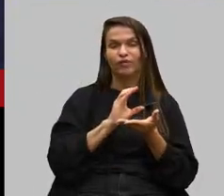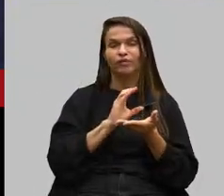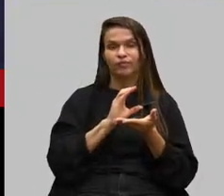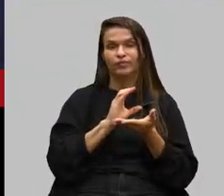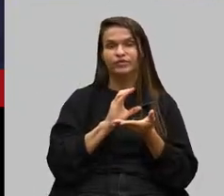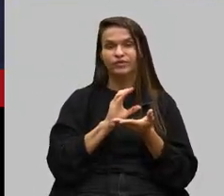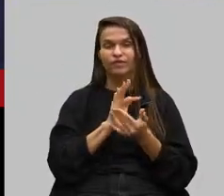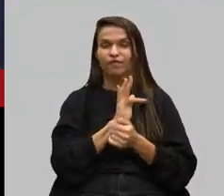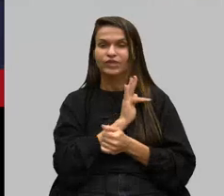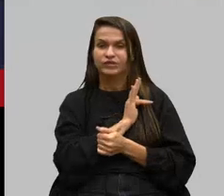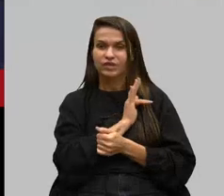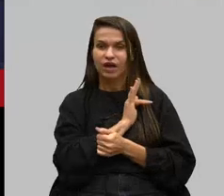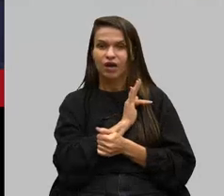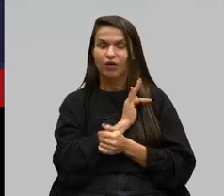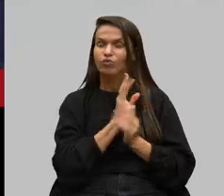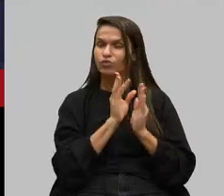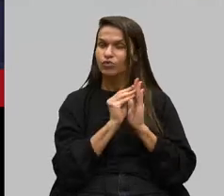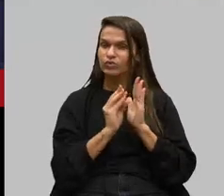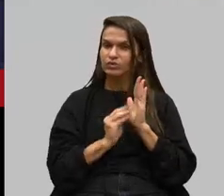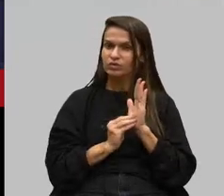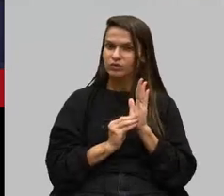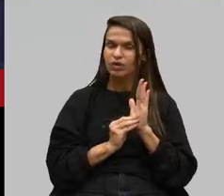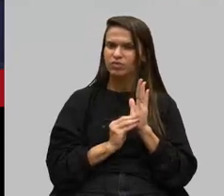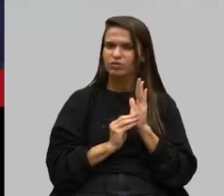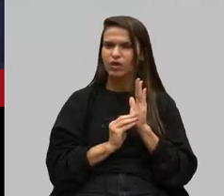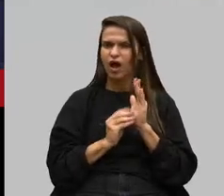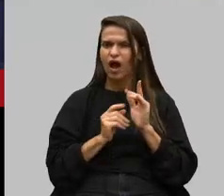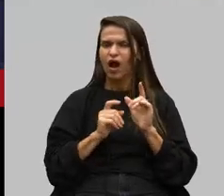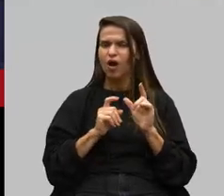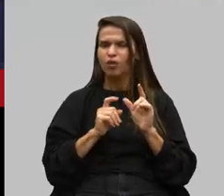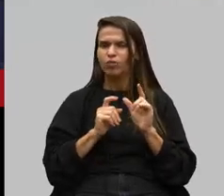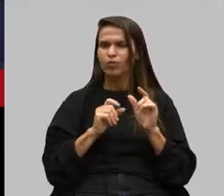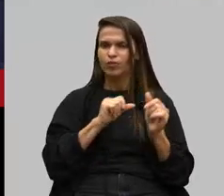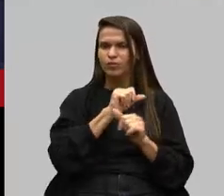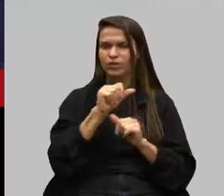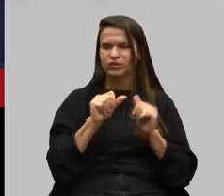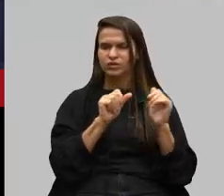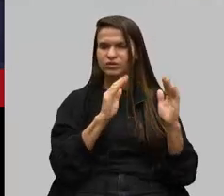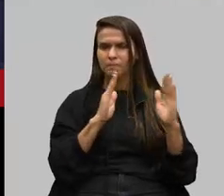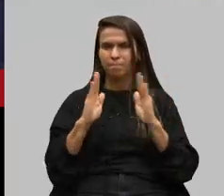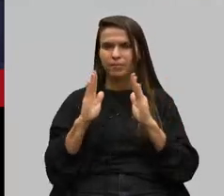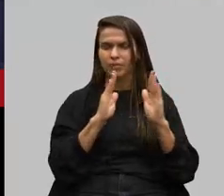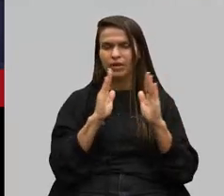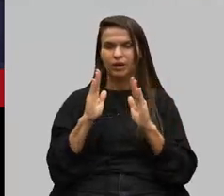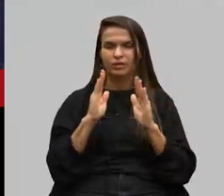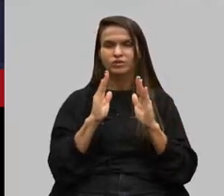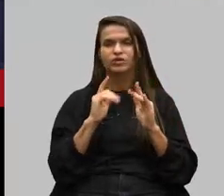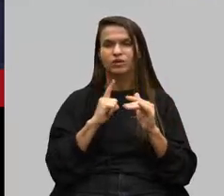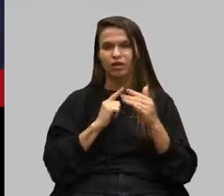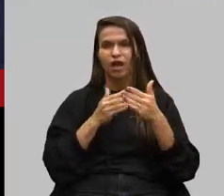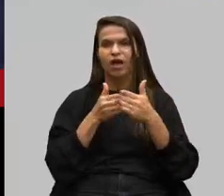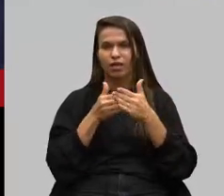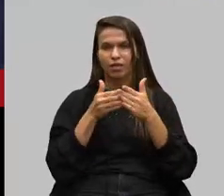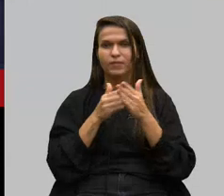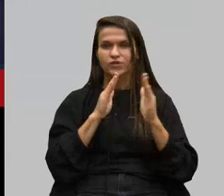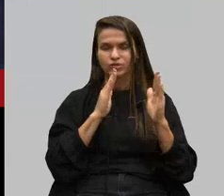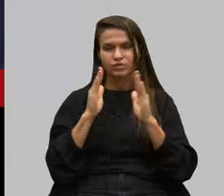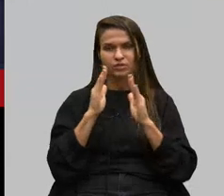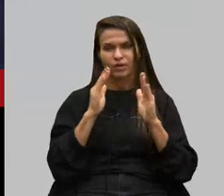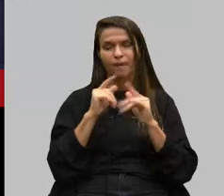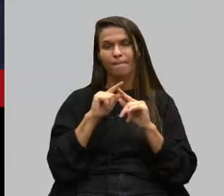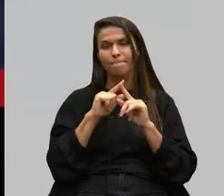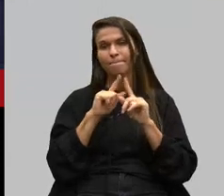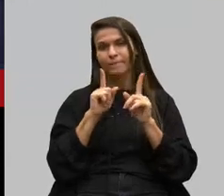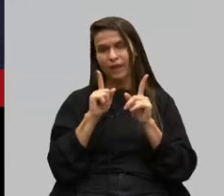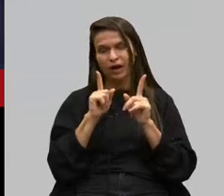Eh a questão da dilação do prazo eh secretário eh eu eu a gente tem limites de tempo aqui mas a dilação